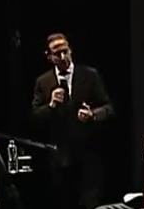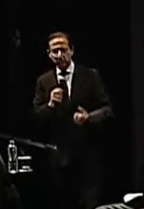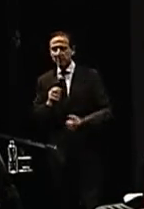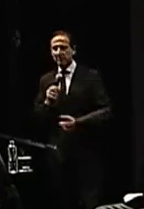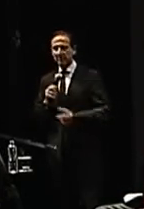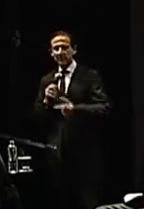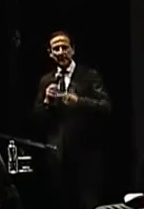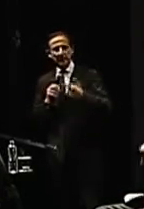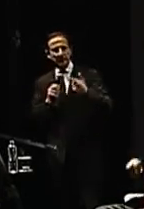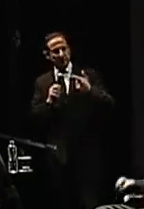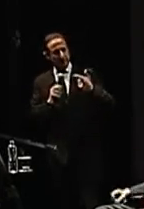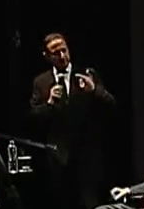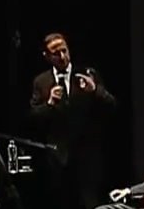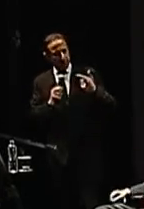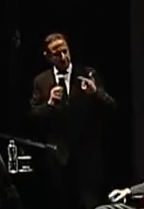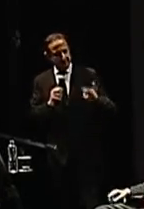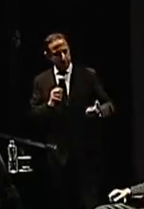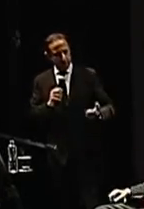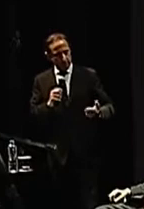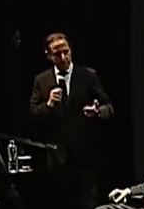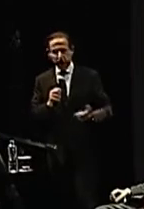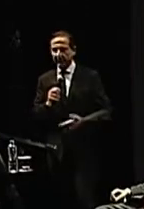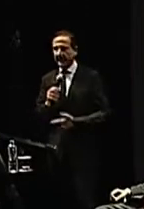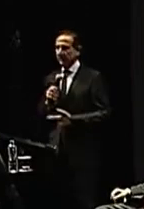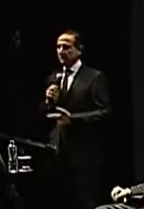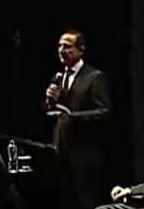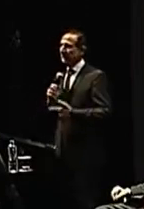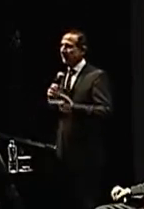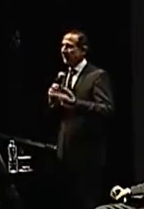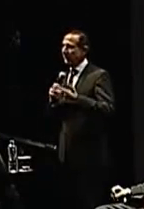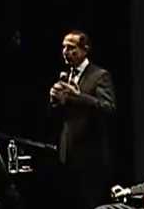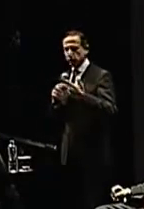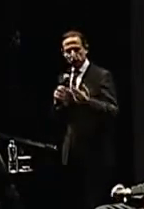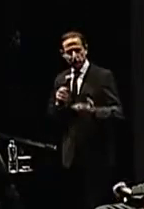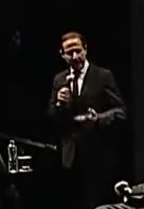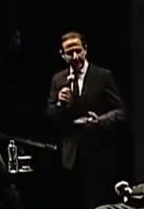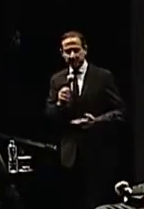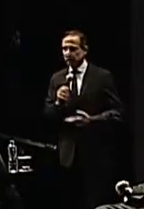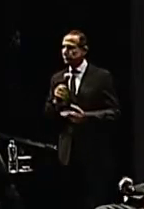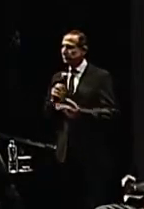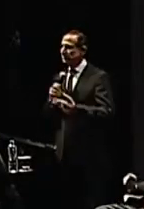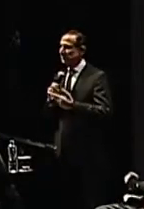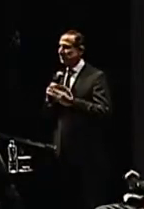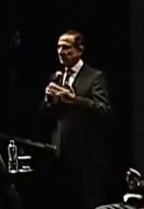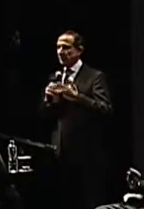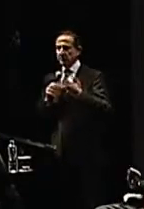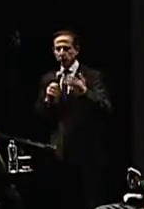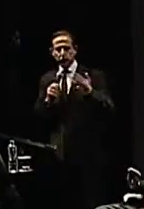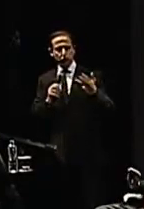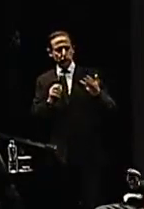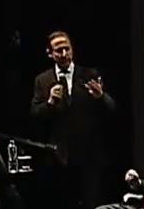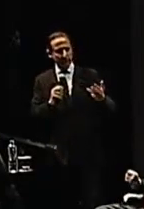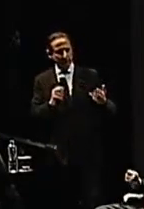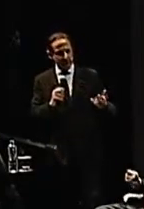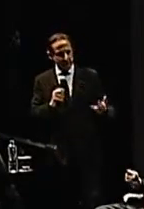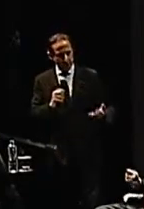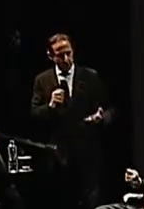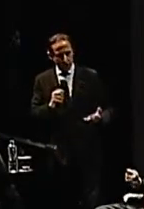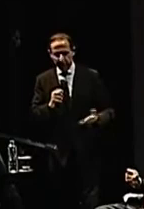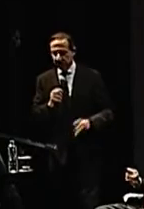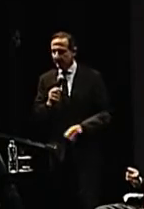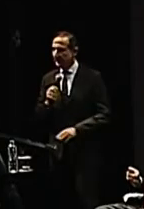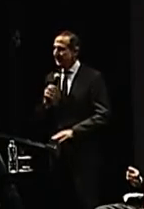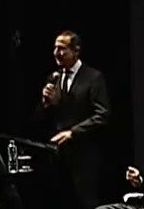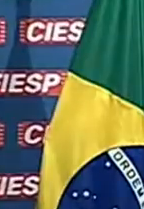básico, formação profissional, cursos técnicos, cursos superiores de